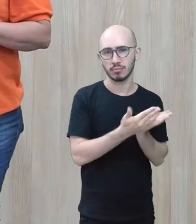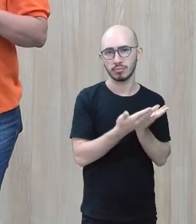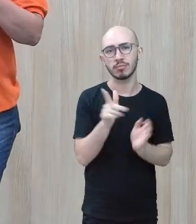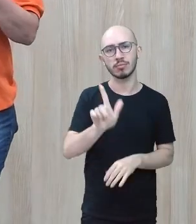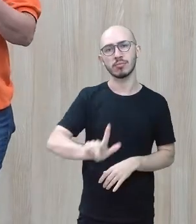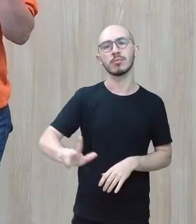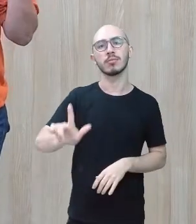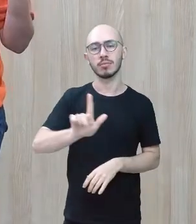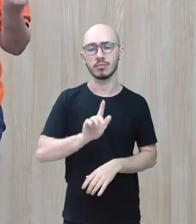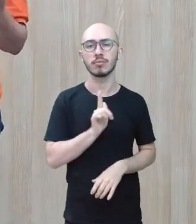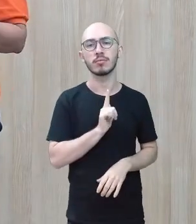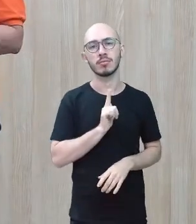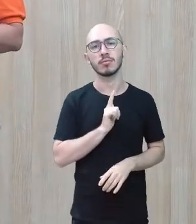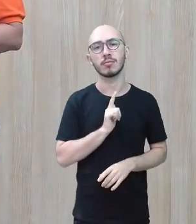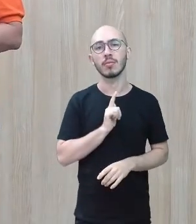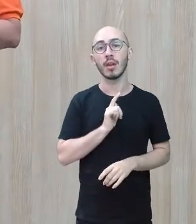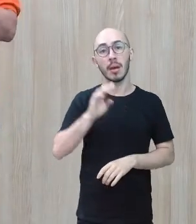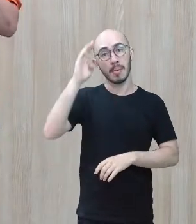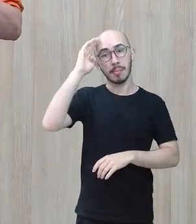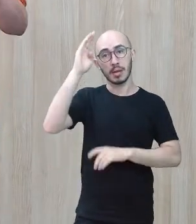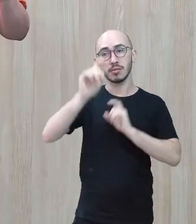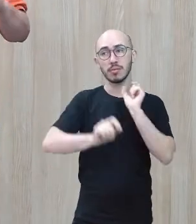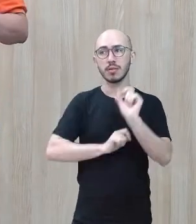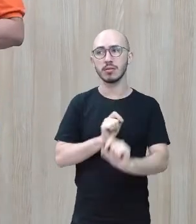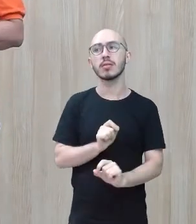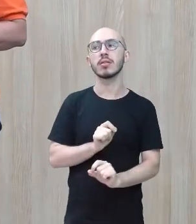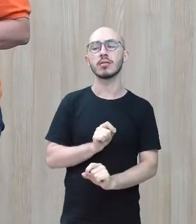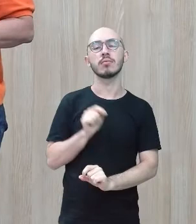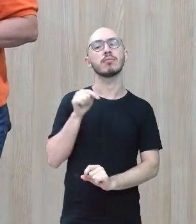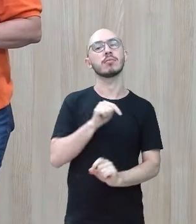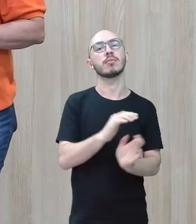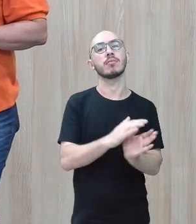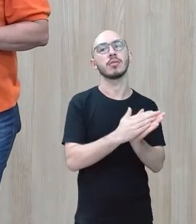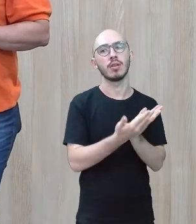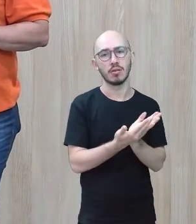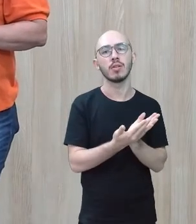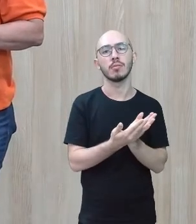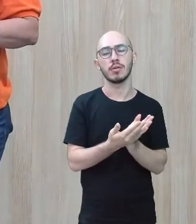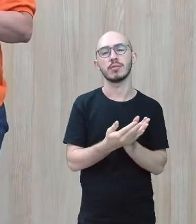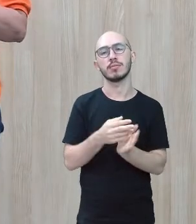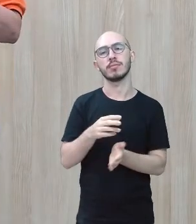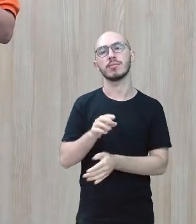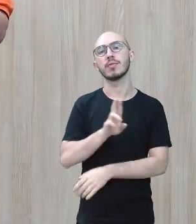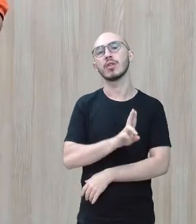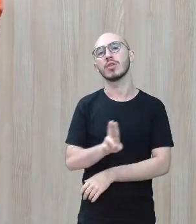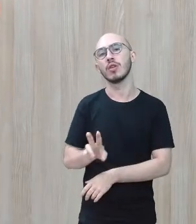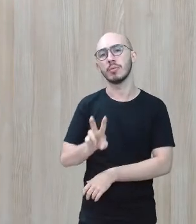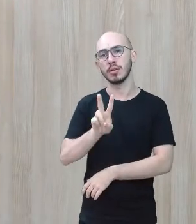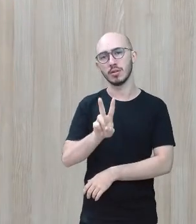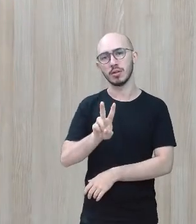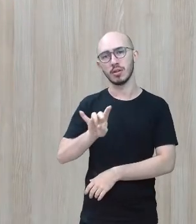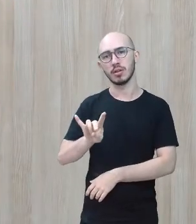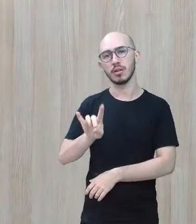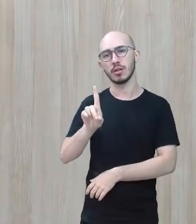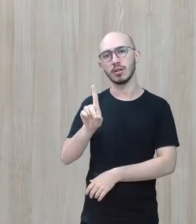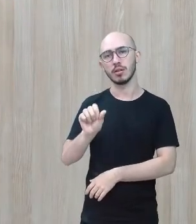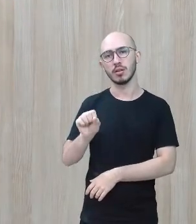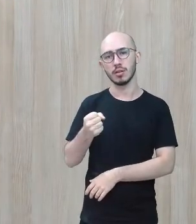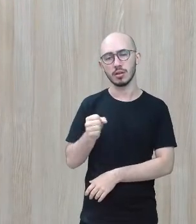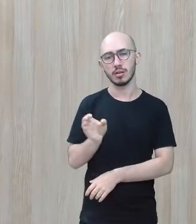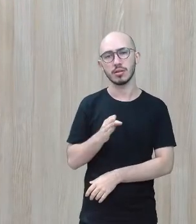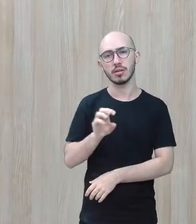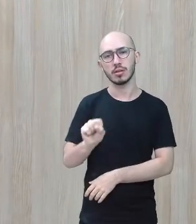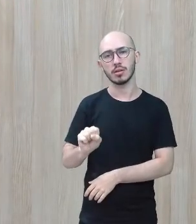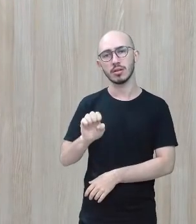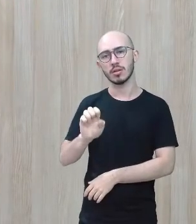literárias, e principalmente nesta obra, não é? Vidas Secas, de uma forma tão